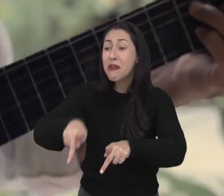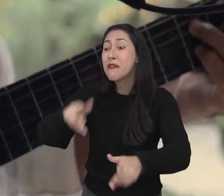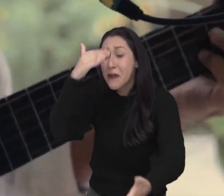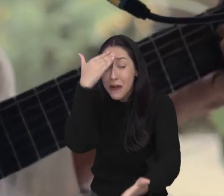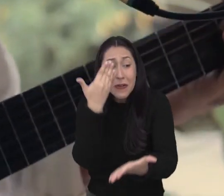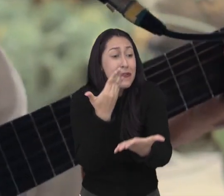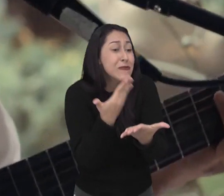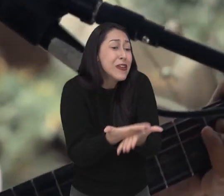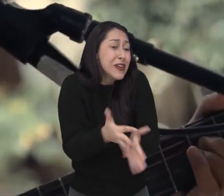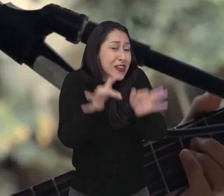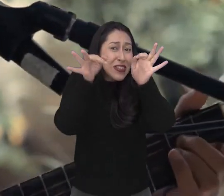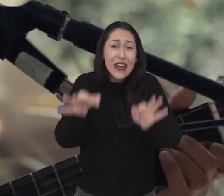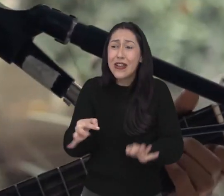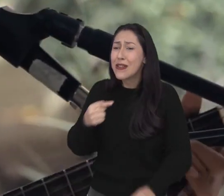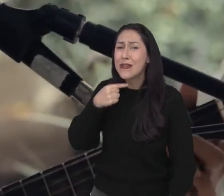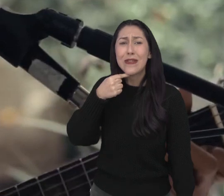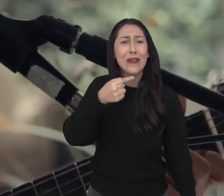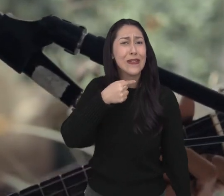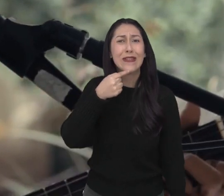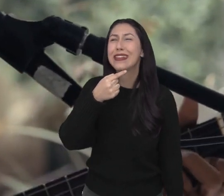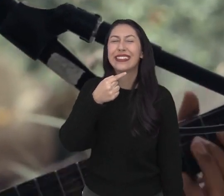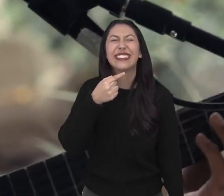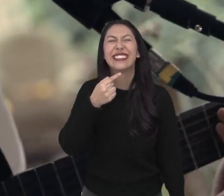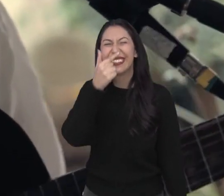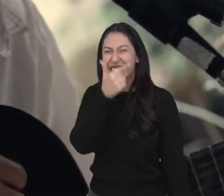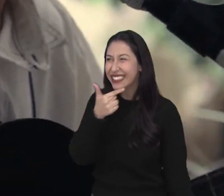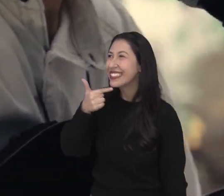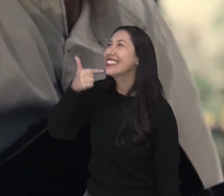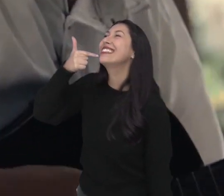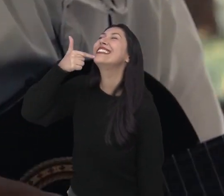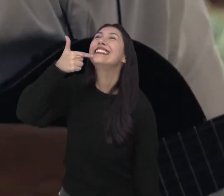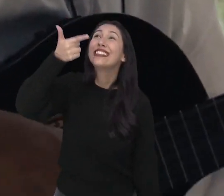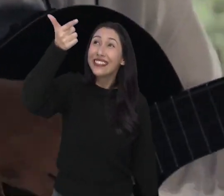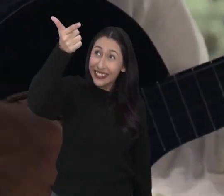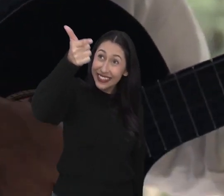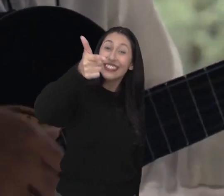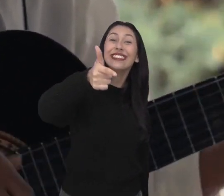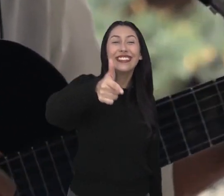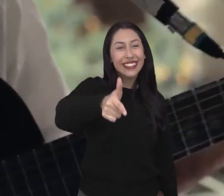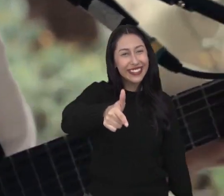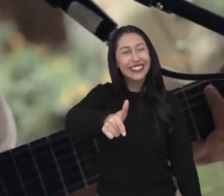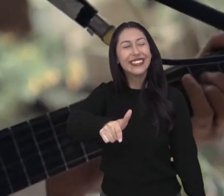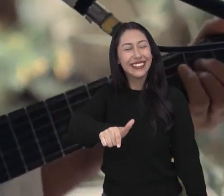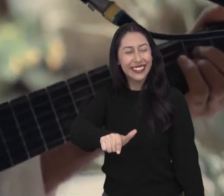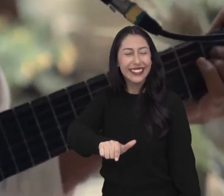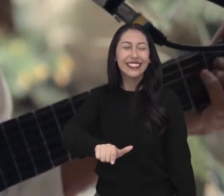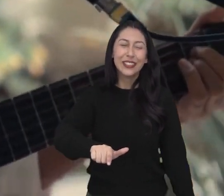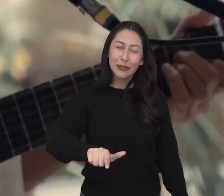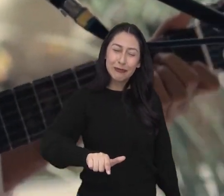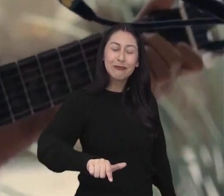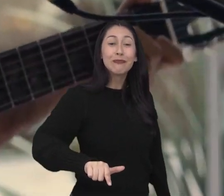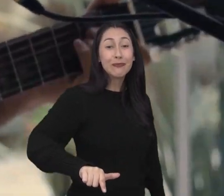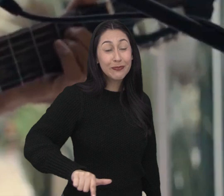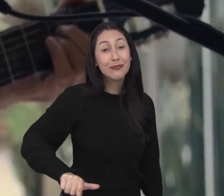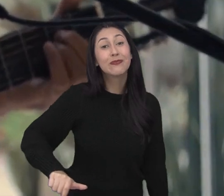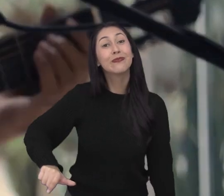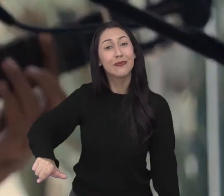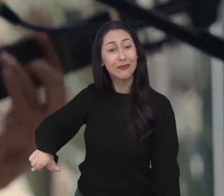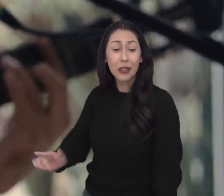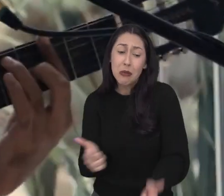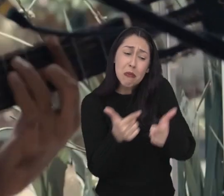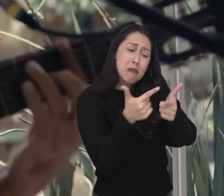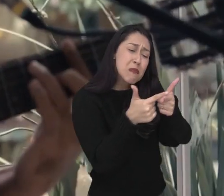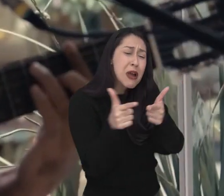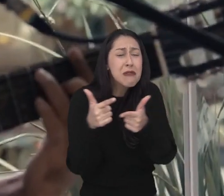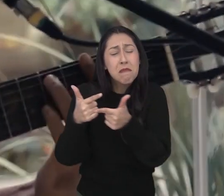gente nunca Ei de duvidar alegria outra vez h de imperar